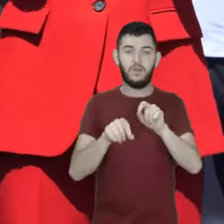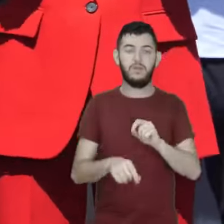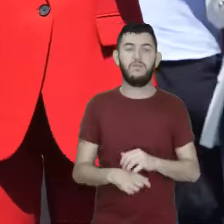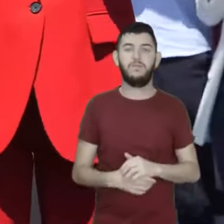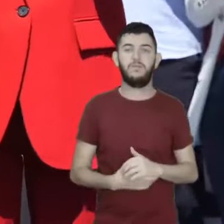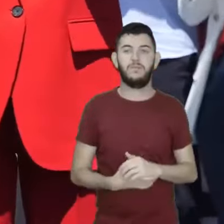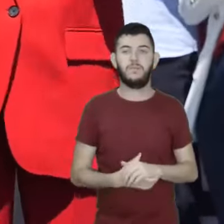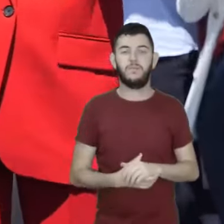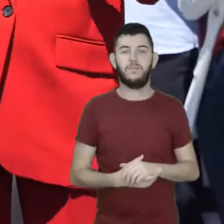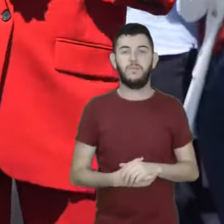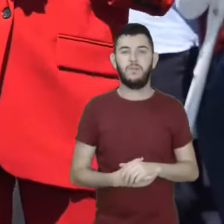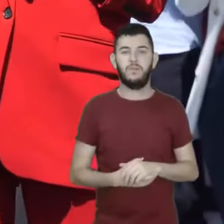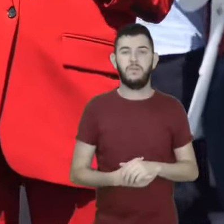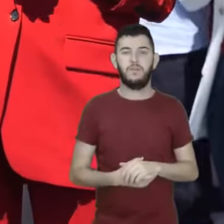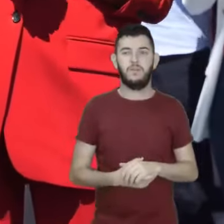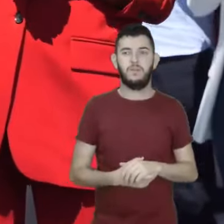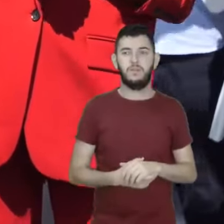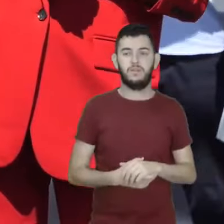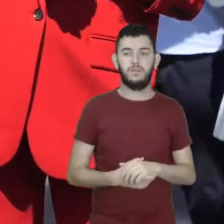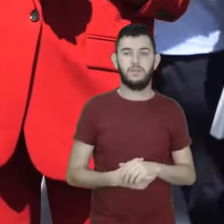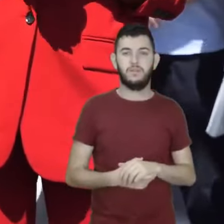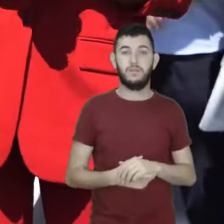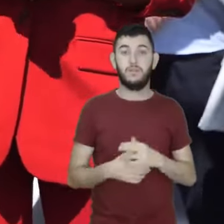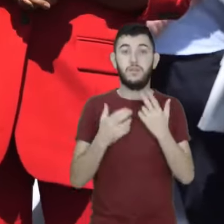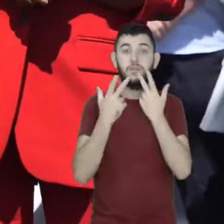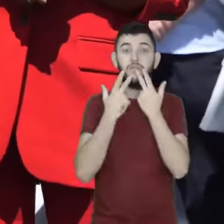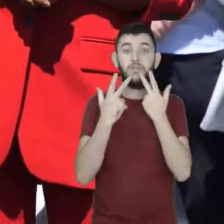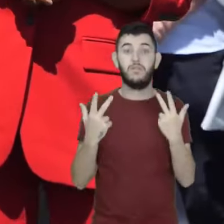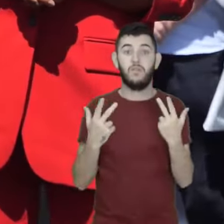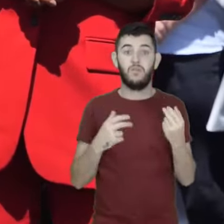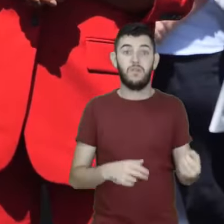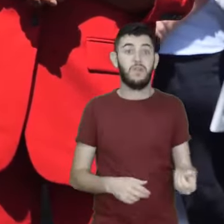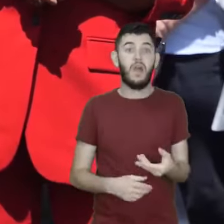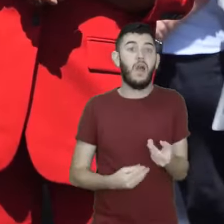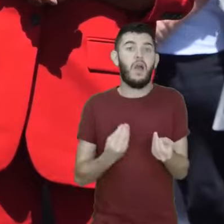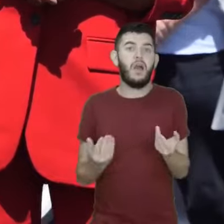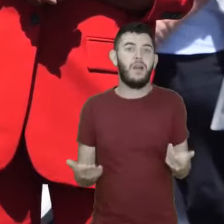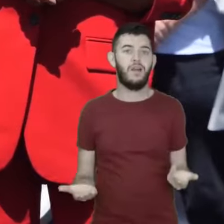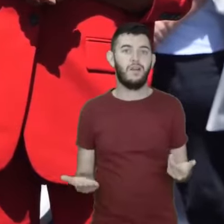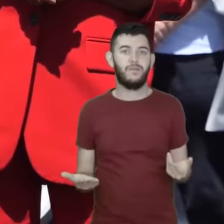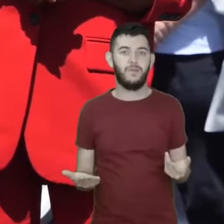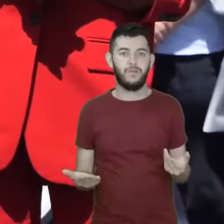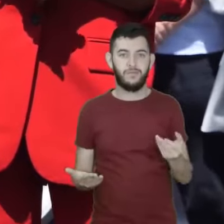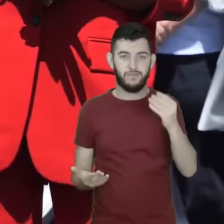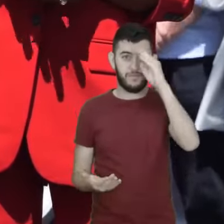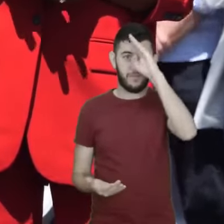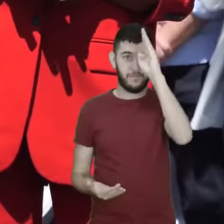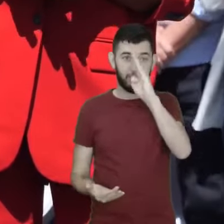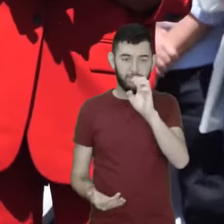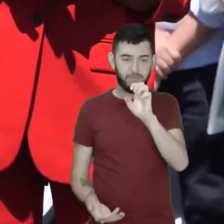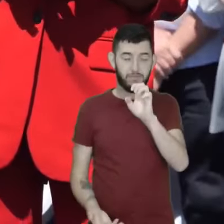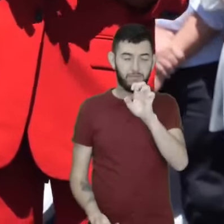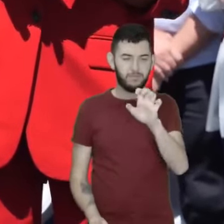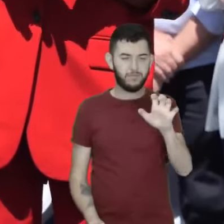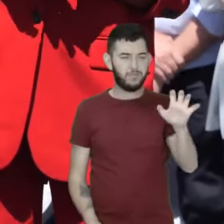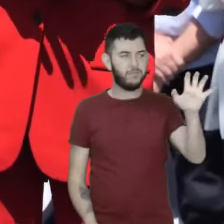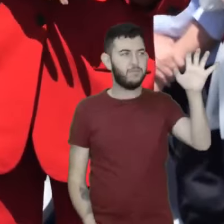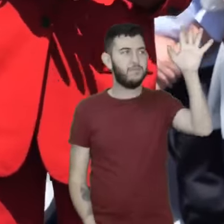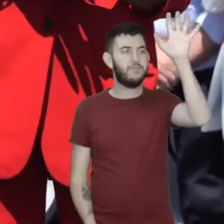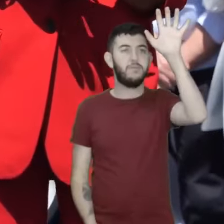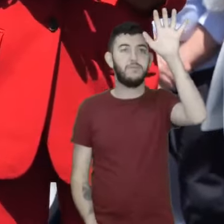Com uma novidade, em cada capital, nós vamos criar um comitê de